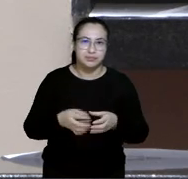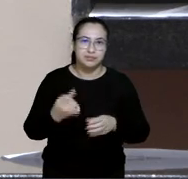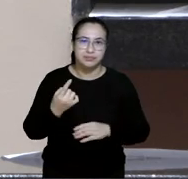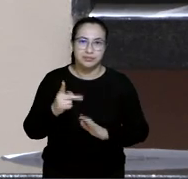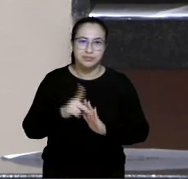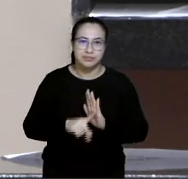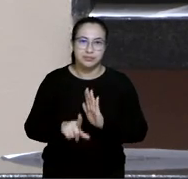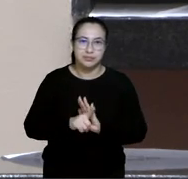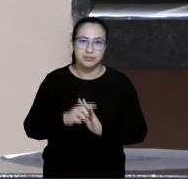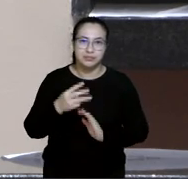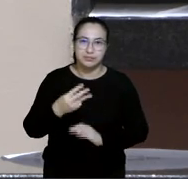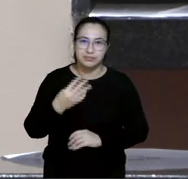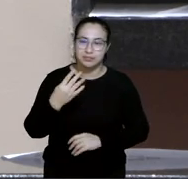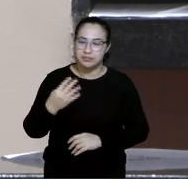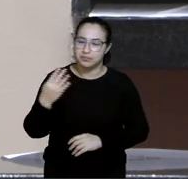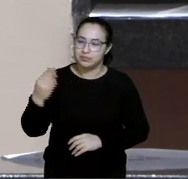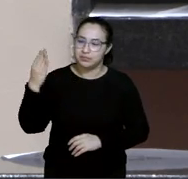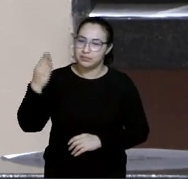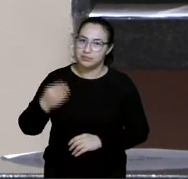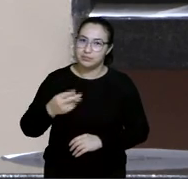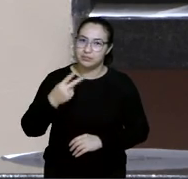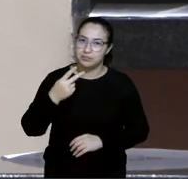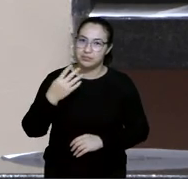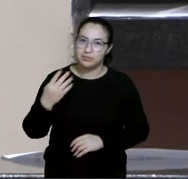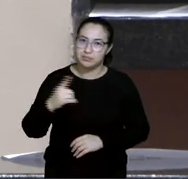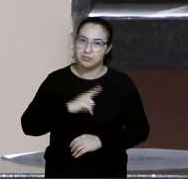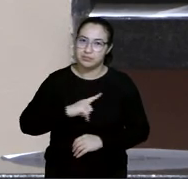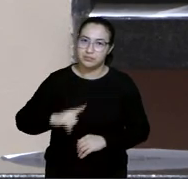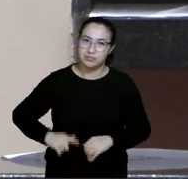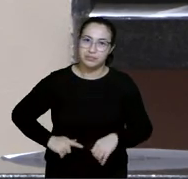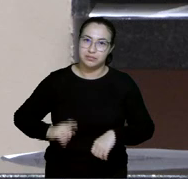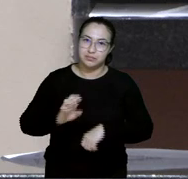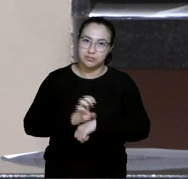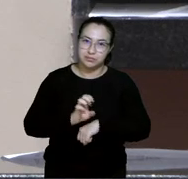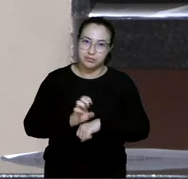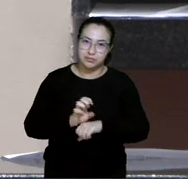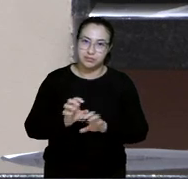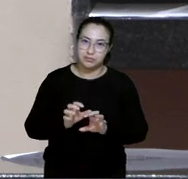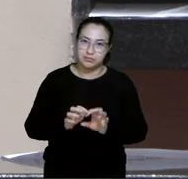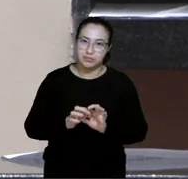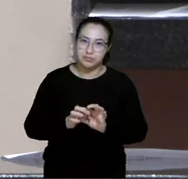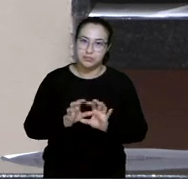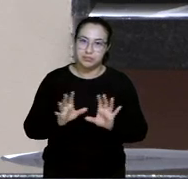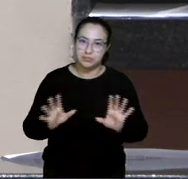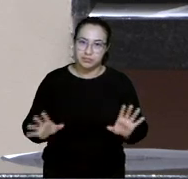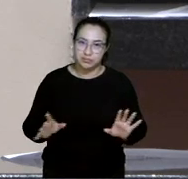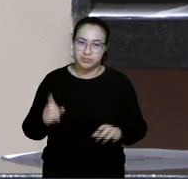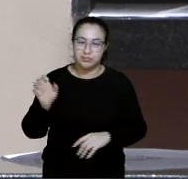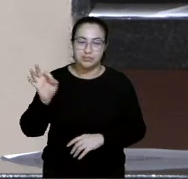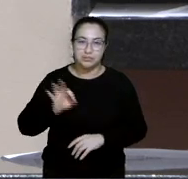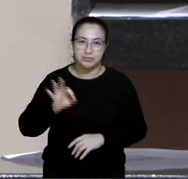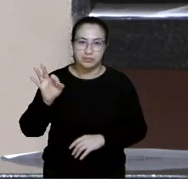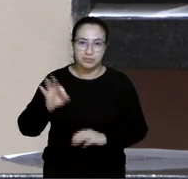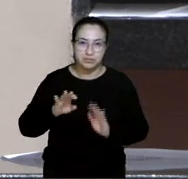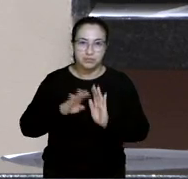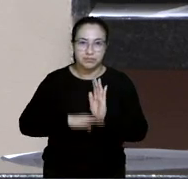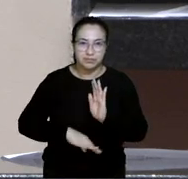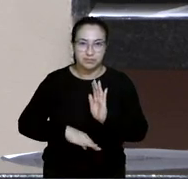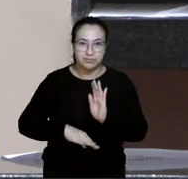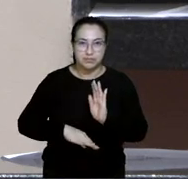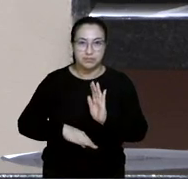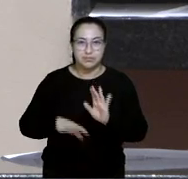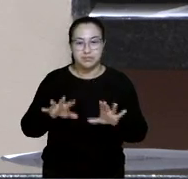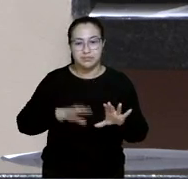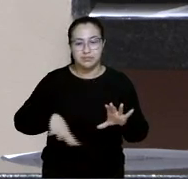lei 344/2024, autor governador do Estado, autoriza a abertura de crédito suplementar em favor dos encargos gerais do